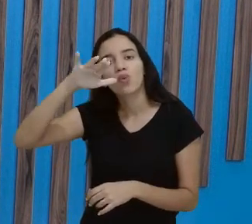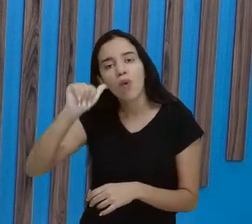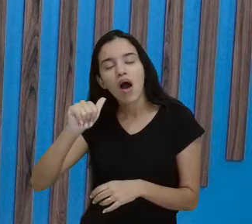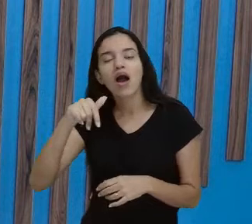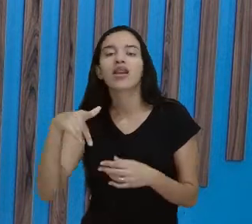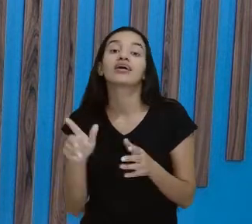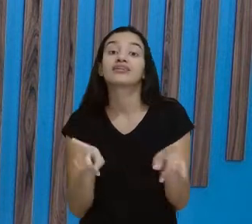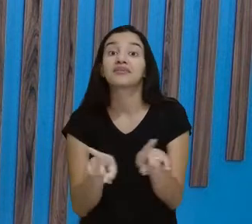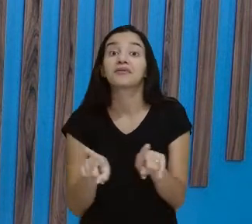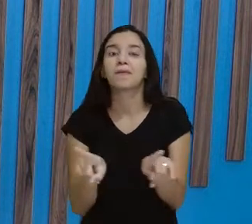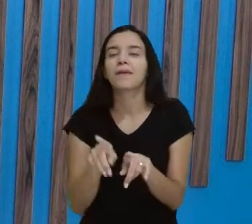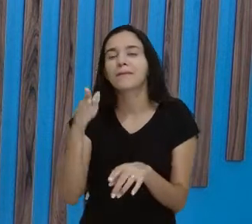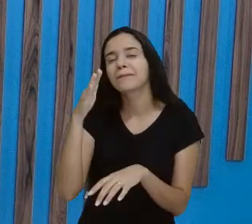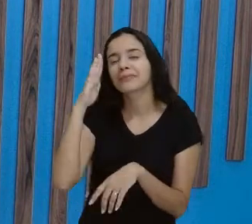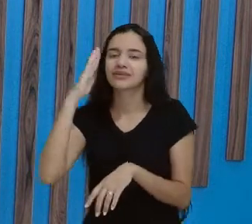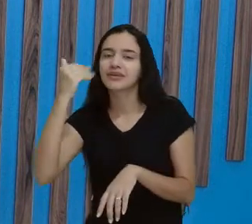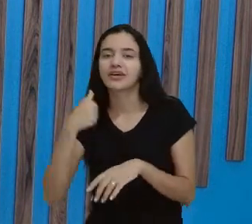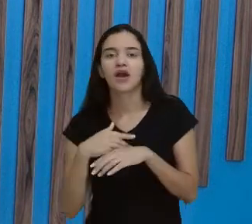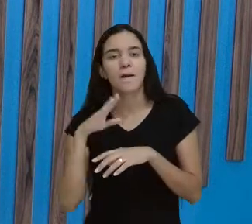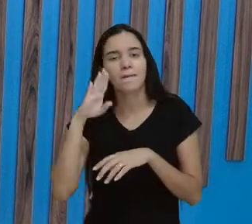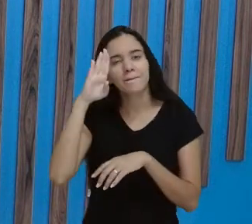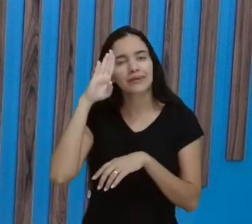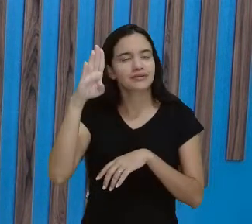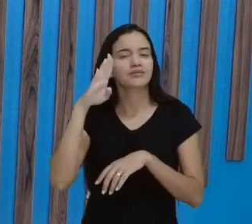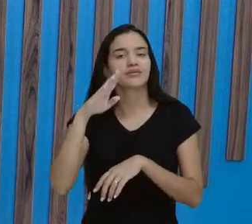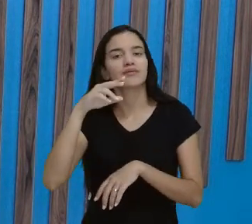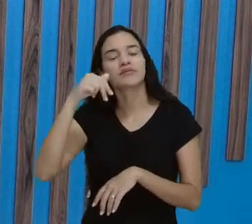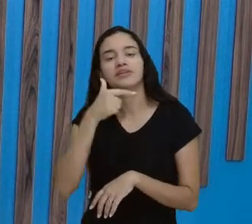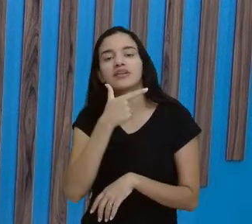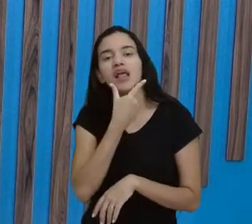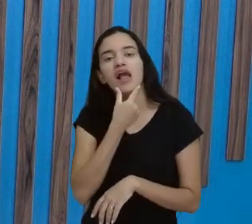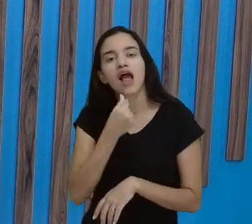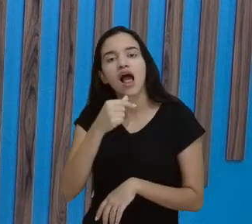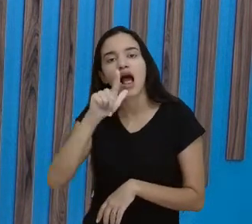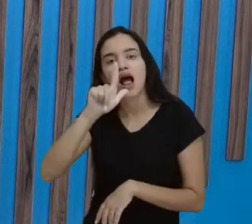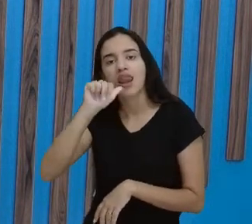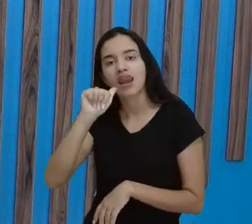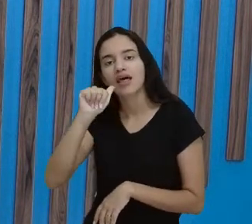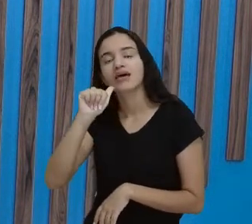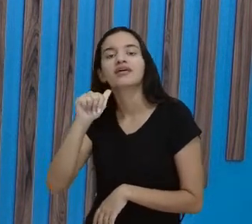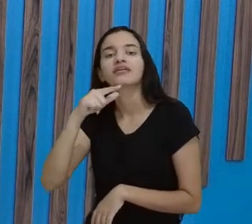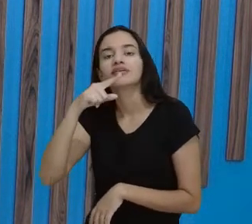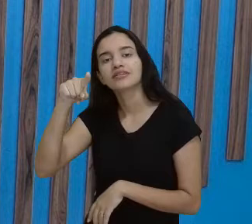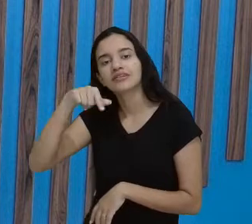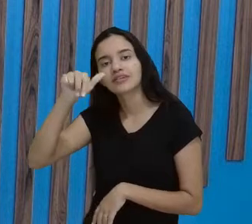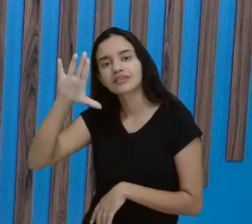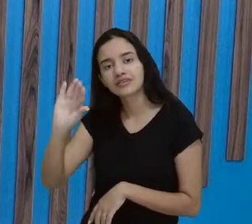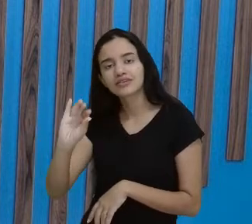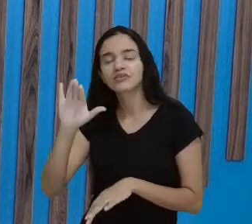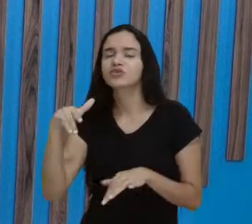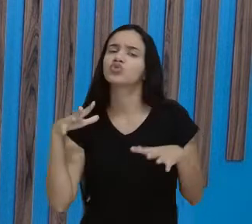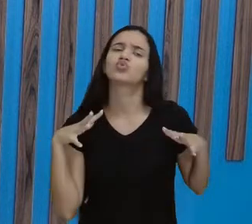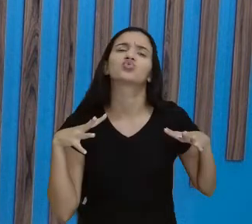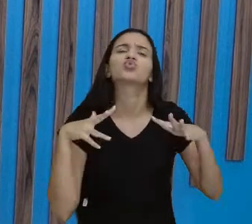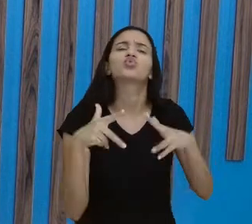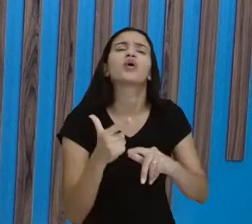foi super poderoso, né? O nosso rapaz aí. Muito obrigada, gente. Nicole também. A Nicole também estava aqui com a gente. E todo